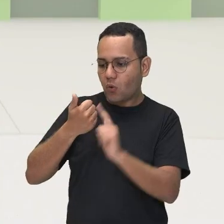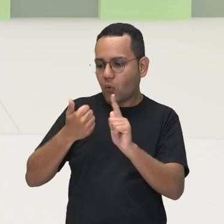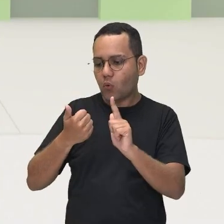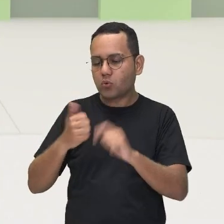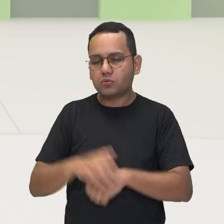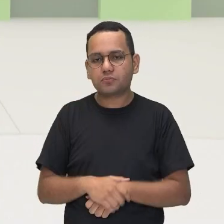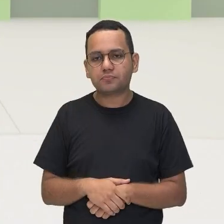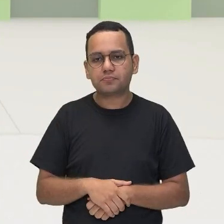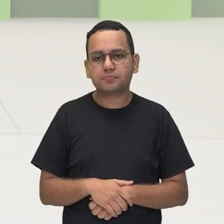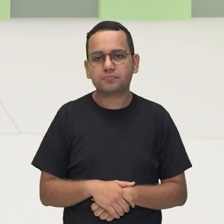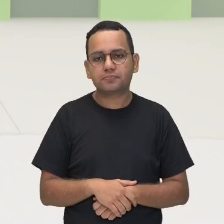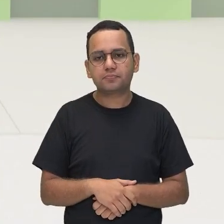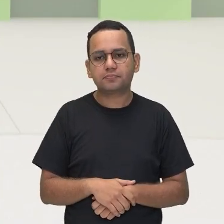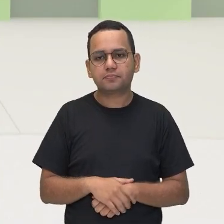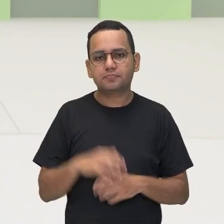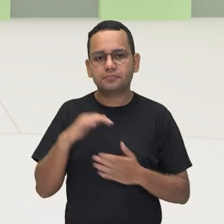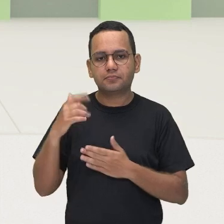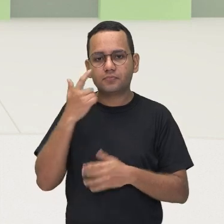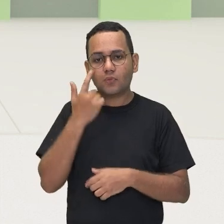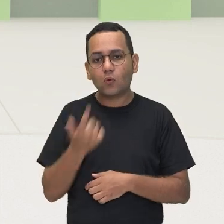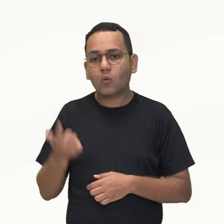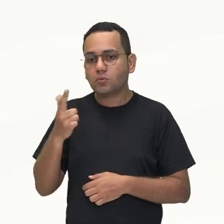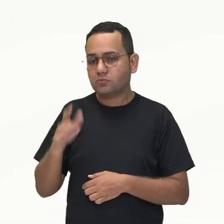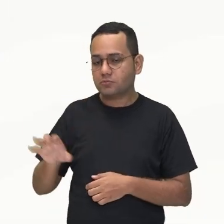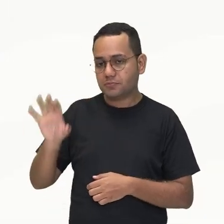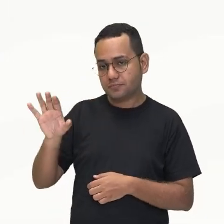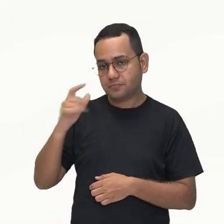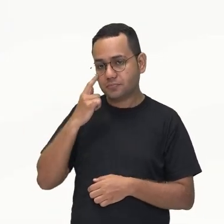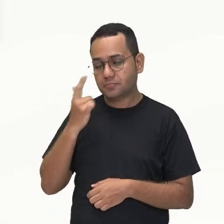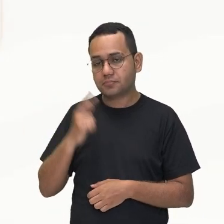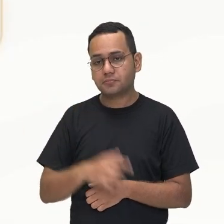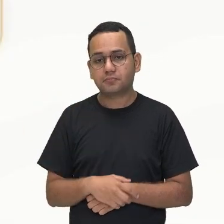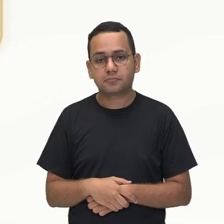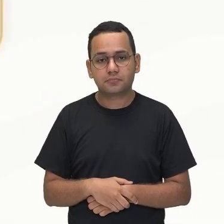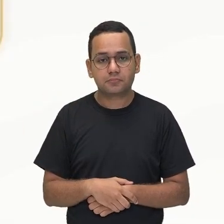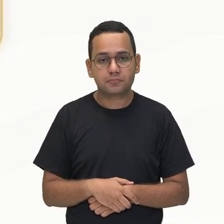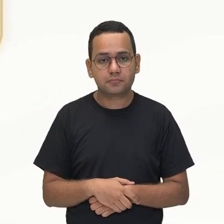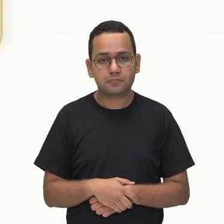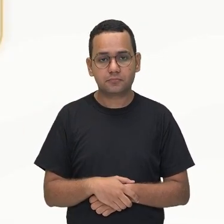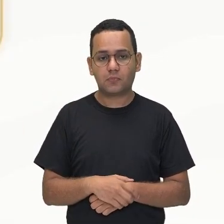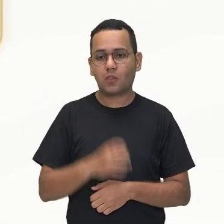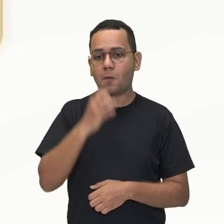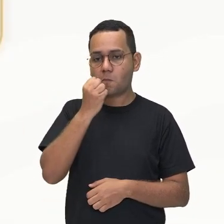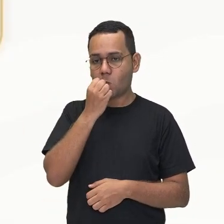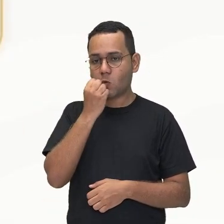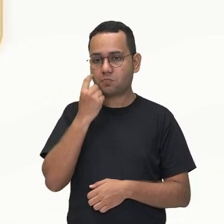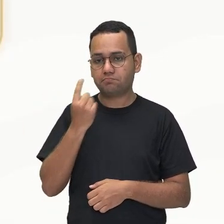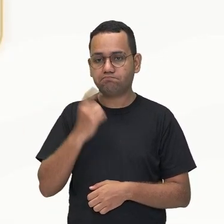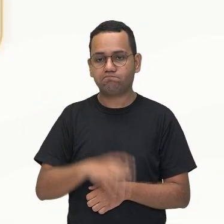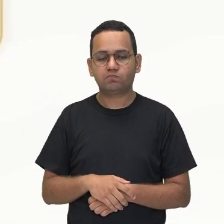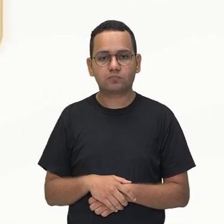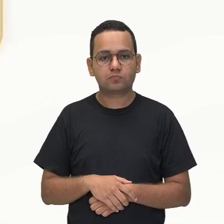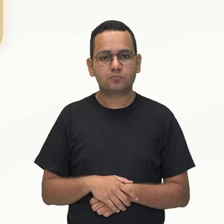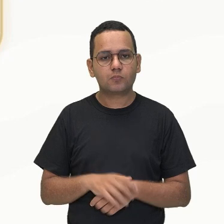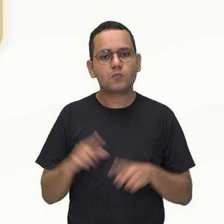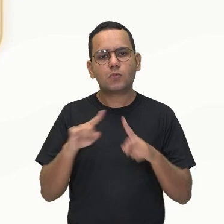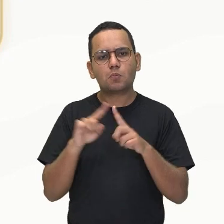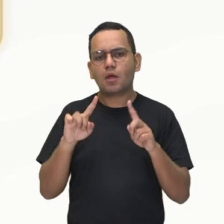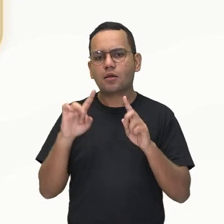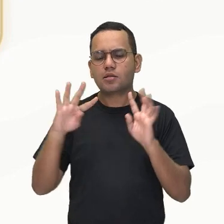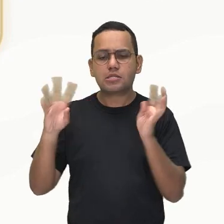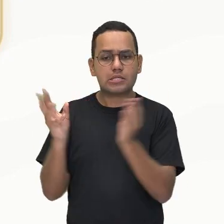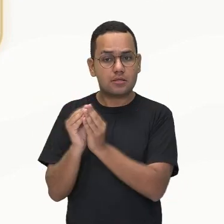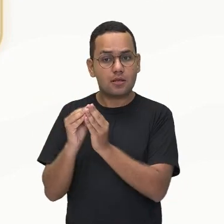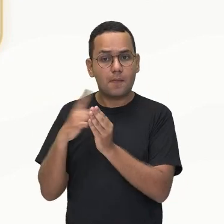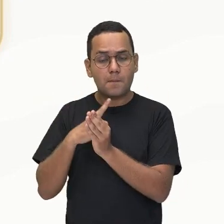nós vamos agora para o neodarwinismo. No neodarwinismo, nós temos que a síntese das ideias de